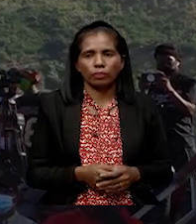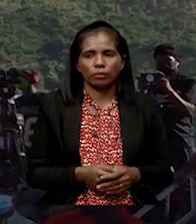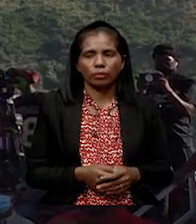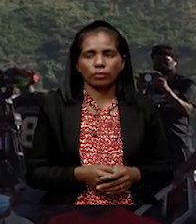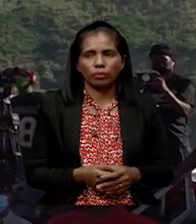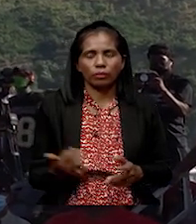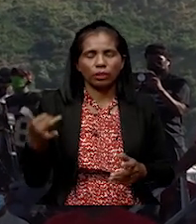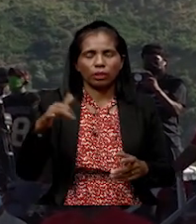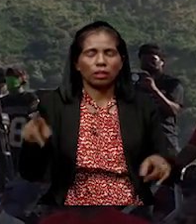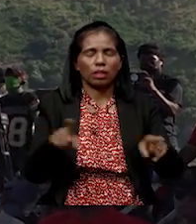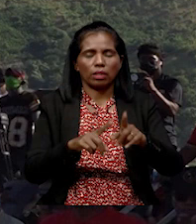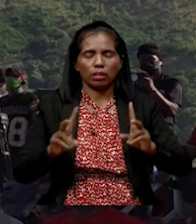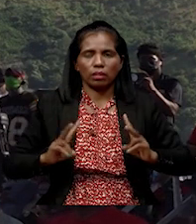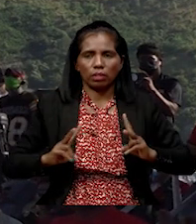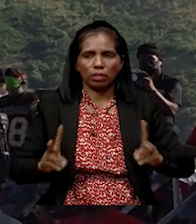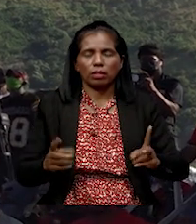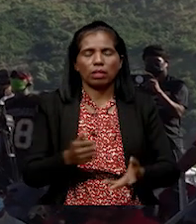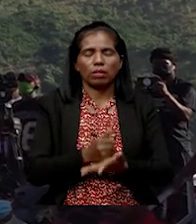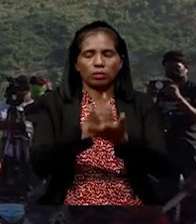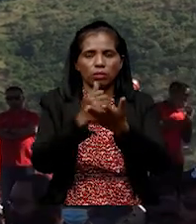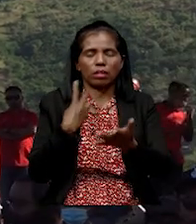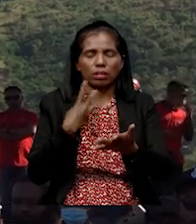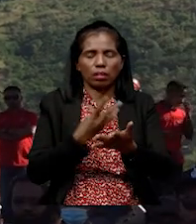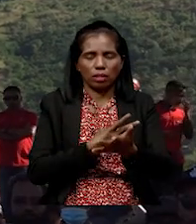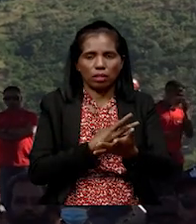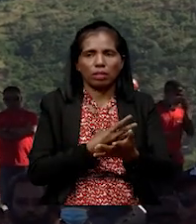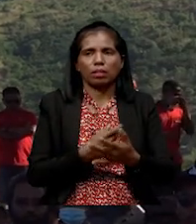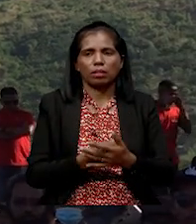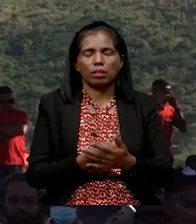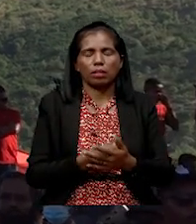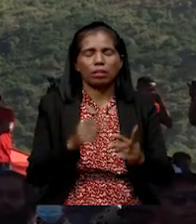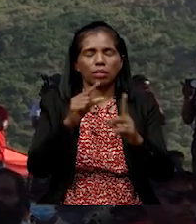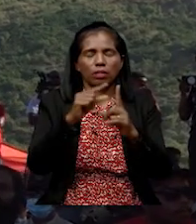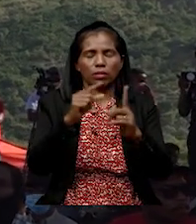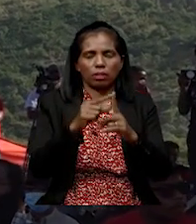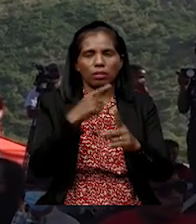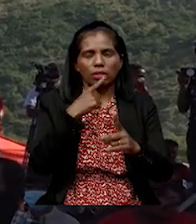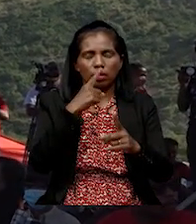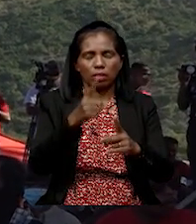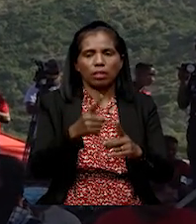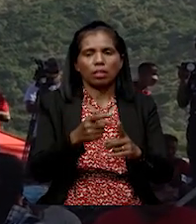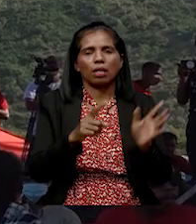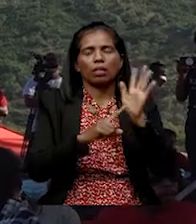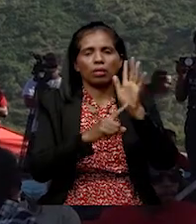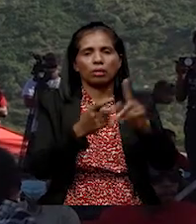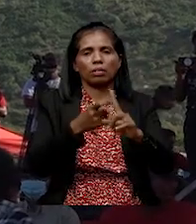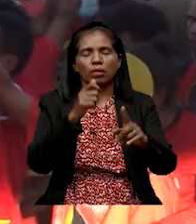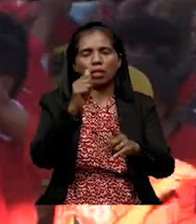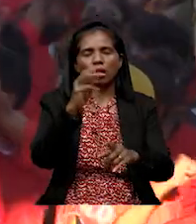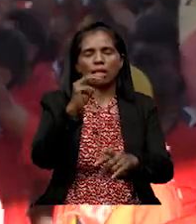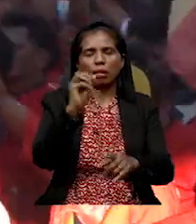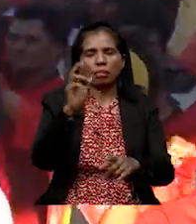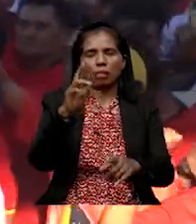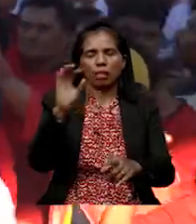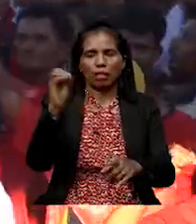sira herói, sira pahlawan a internação. Lefan Fokit Manu Fulung no TBO ka atang ne hata usi Amaro da Costa